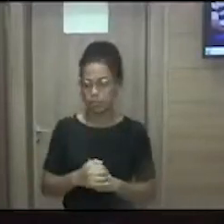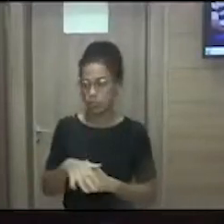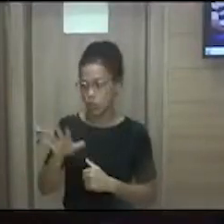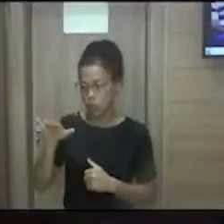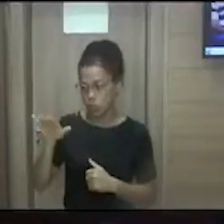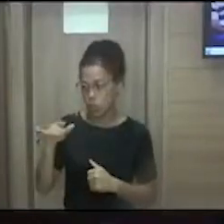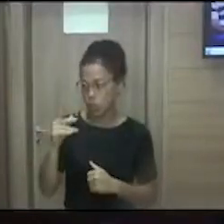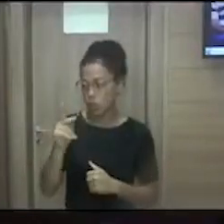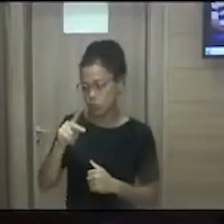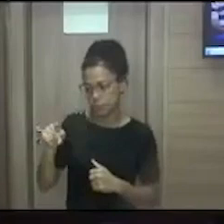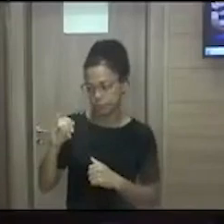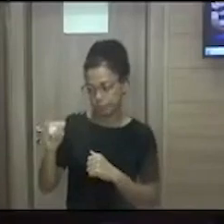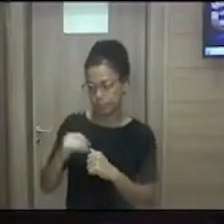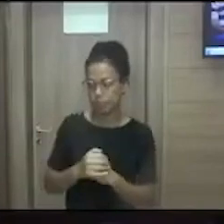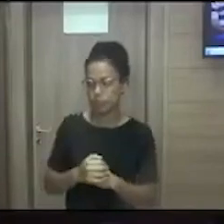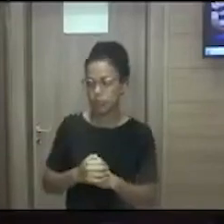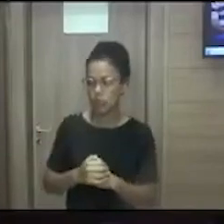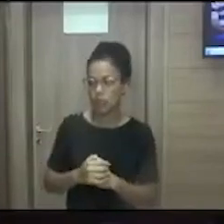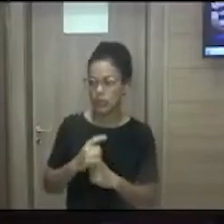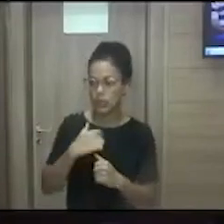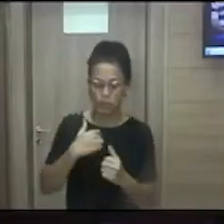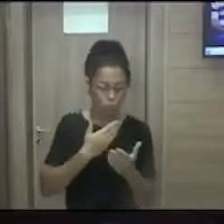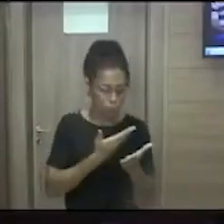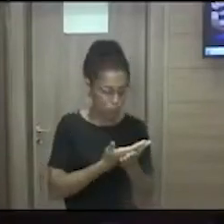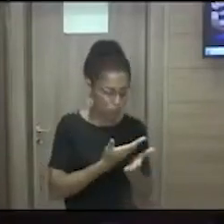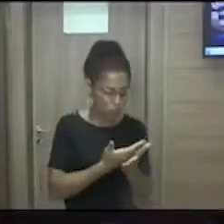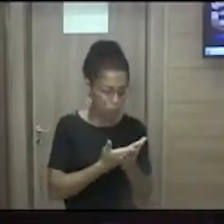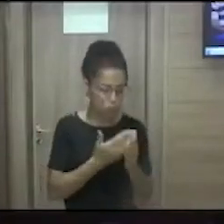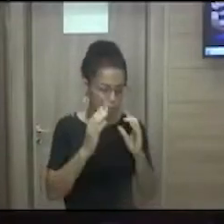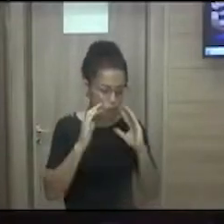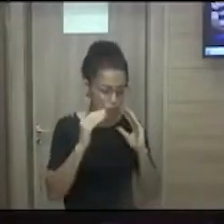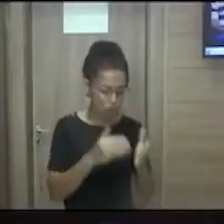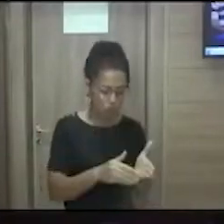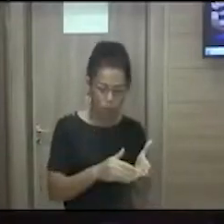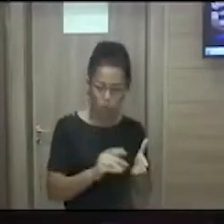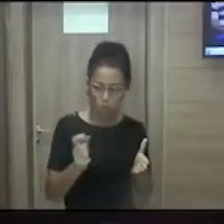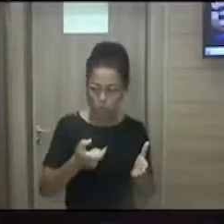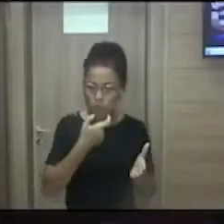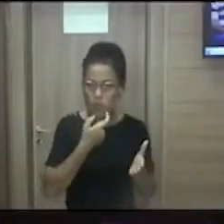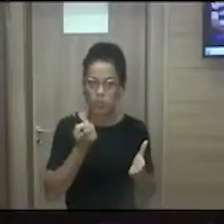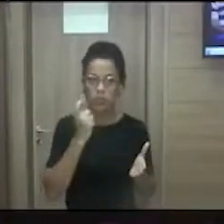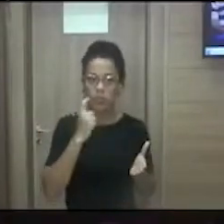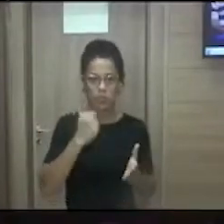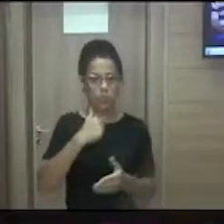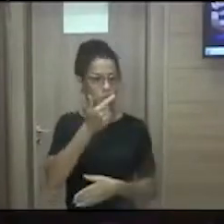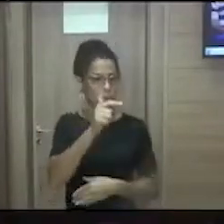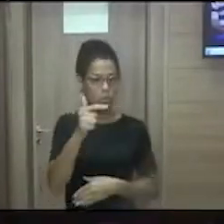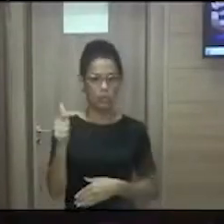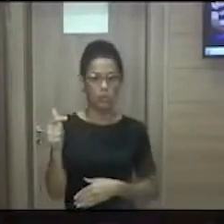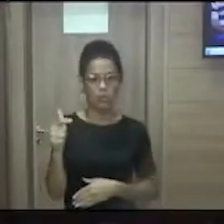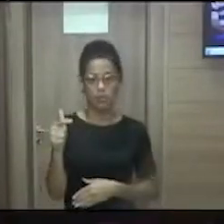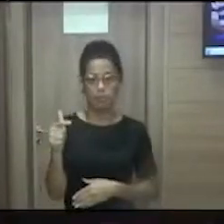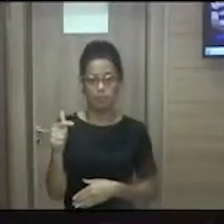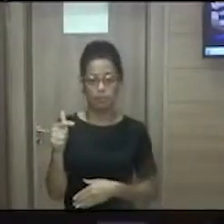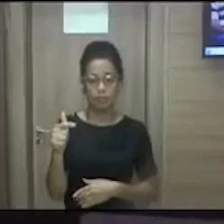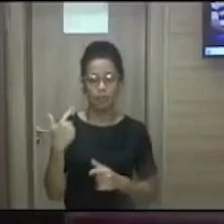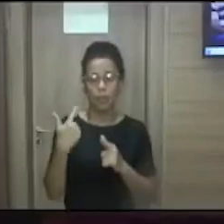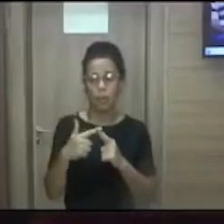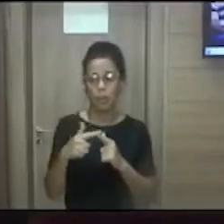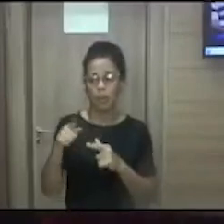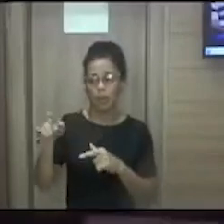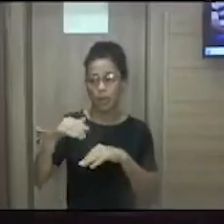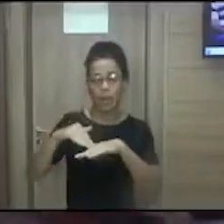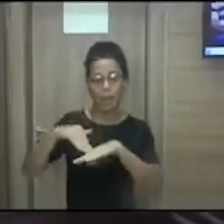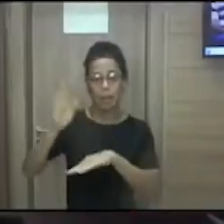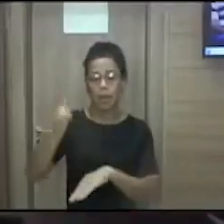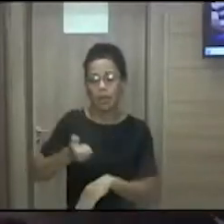tenho especialização em prótese. Isso me dá uma situação difícil dos colegas que são protesistas, porque ela era a que mais